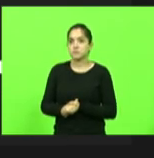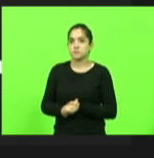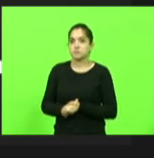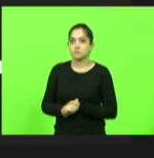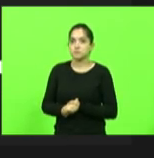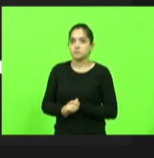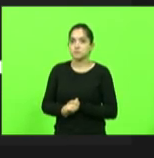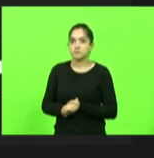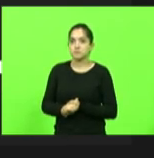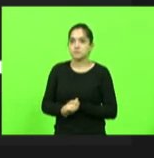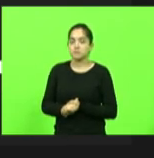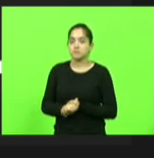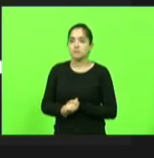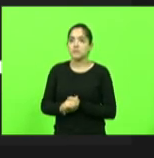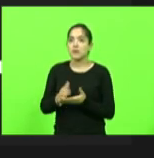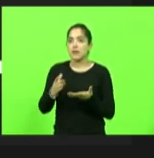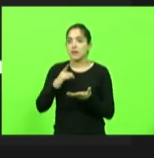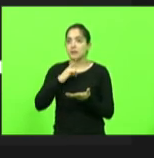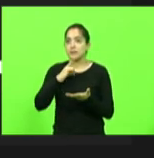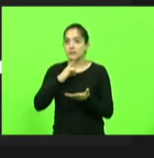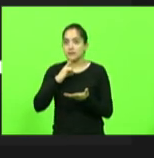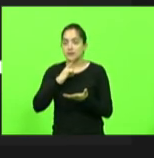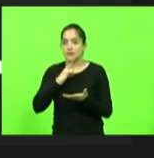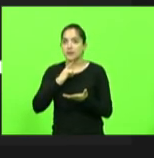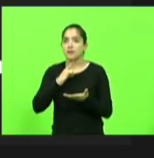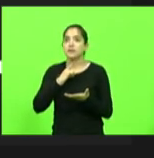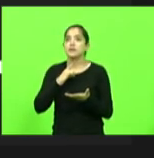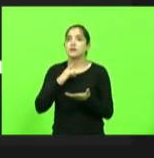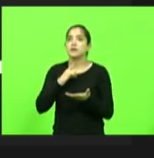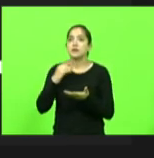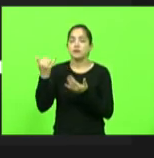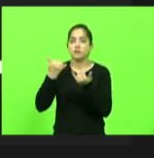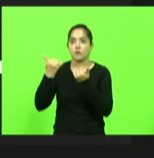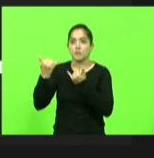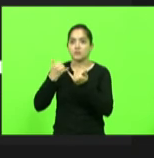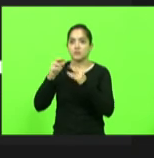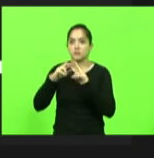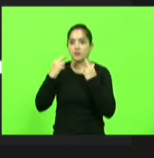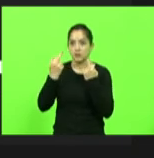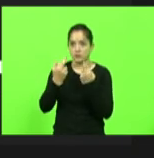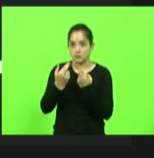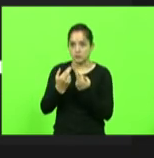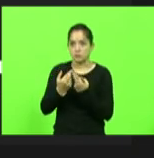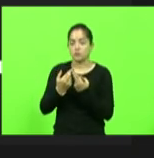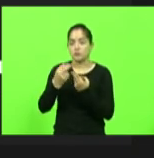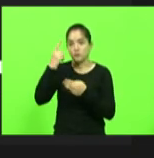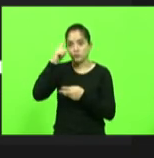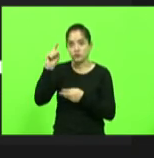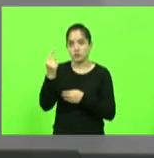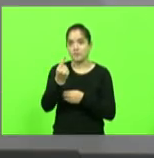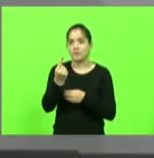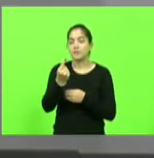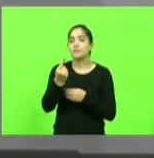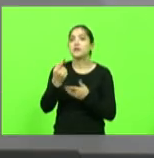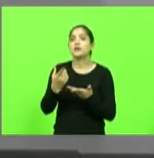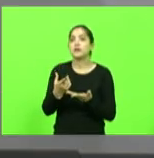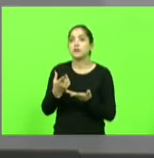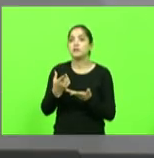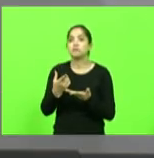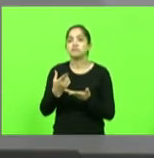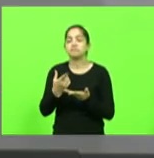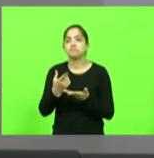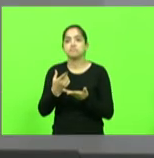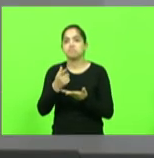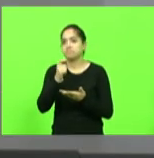Bom, ainda nós temos aqui a informação da Janice, na reunião da CIB Saúde, no dia 1º, novamente não foram contemplados